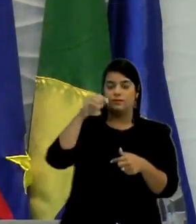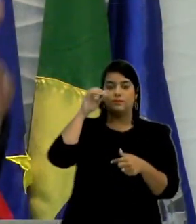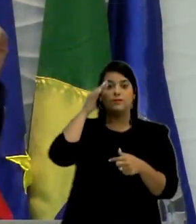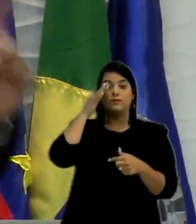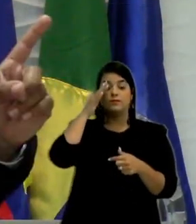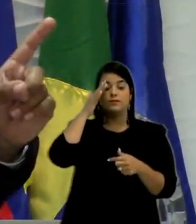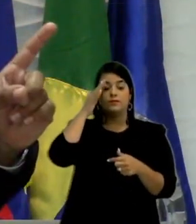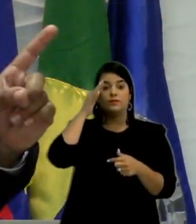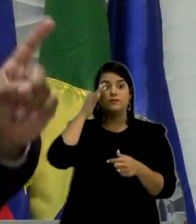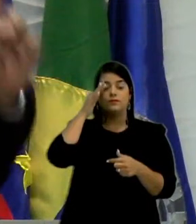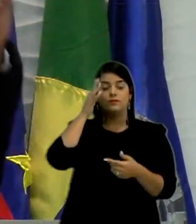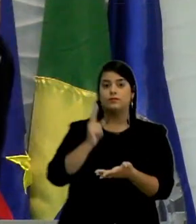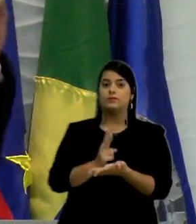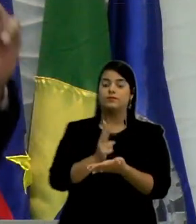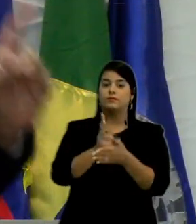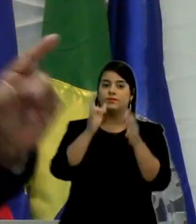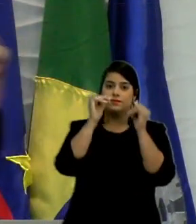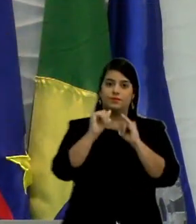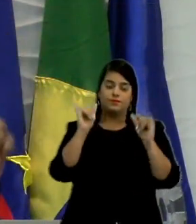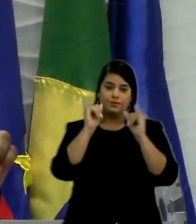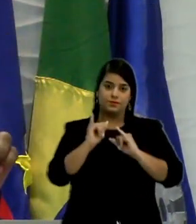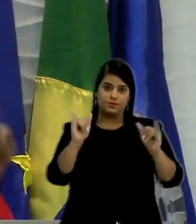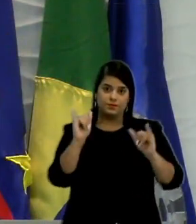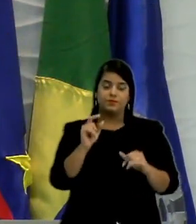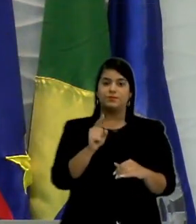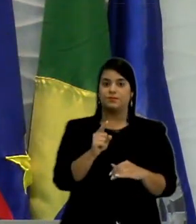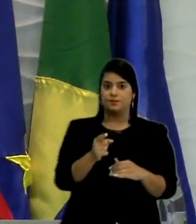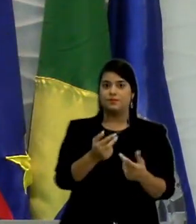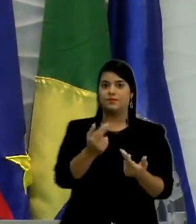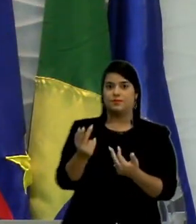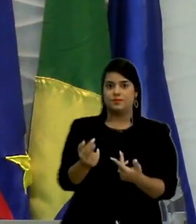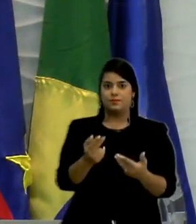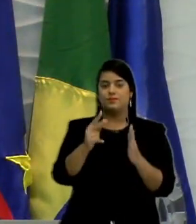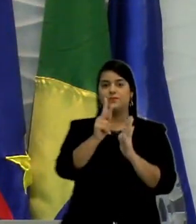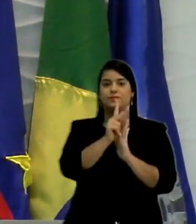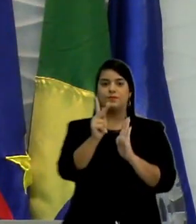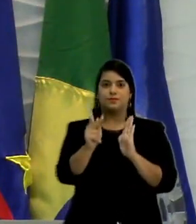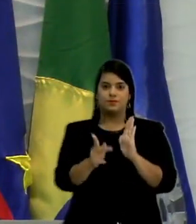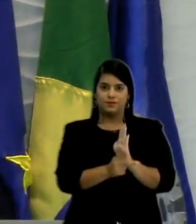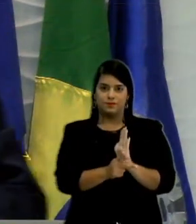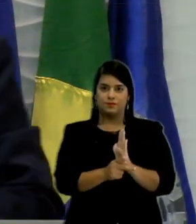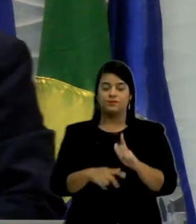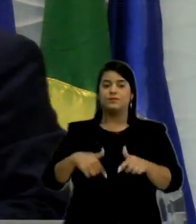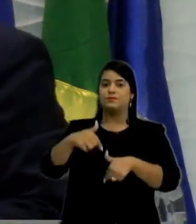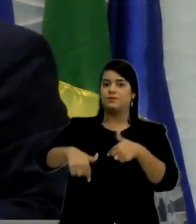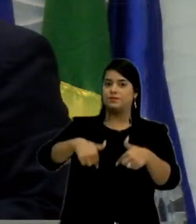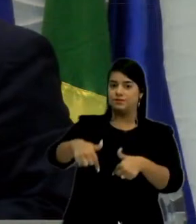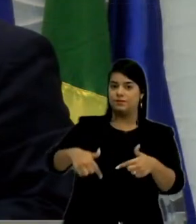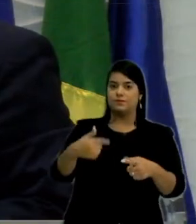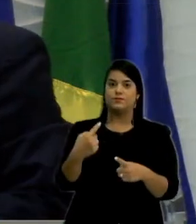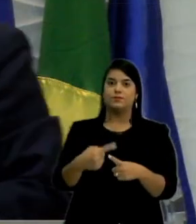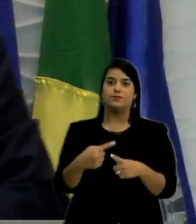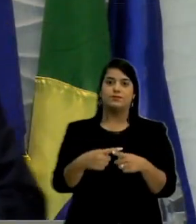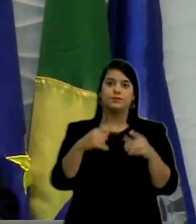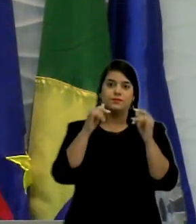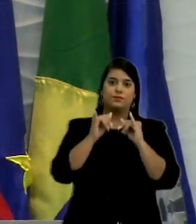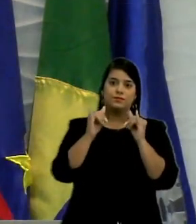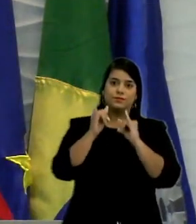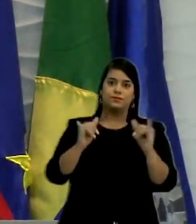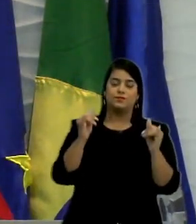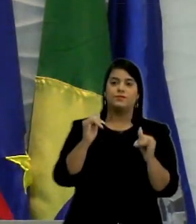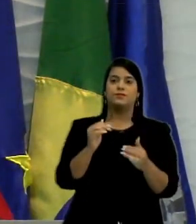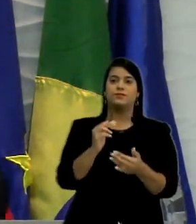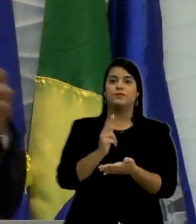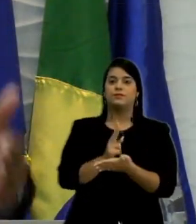E ele sempre dizia, o que você está dizendo, o projeto, ele lutava porque ele dizia direto, tem que ter